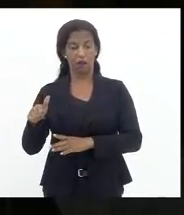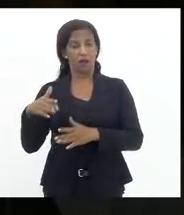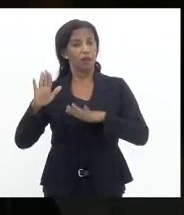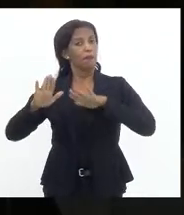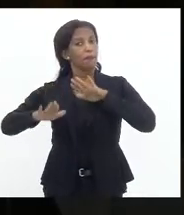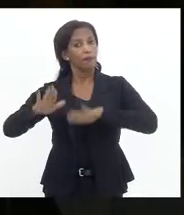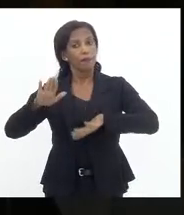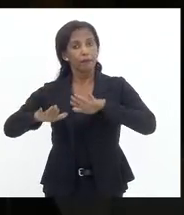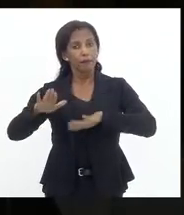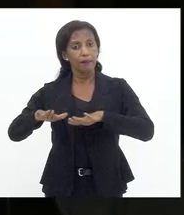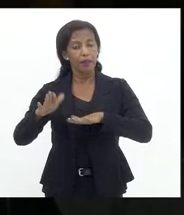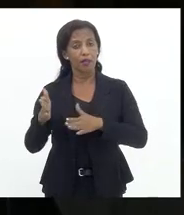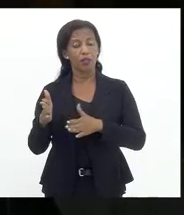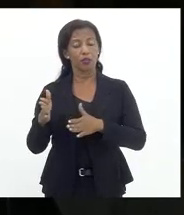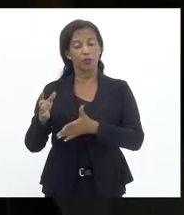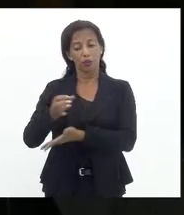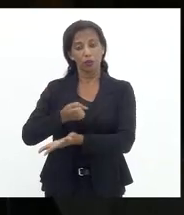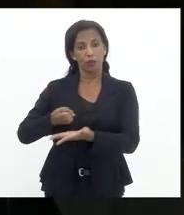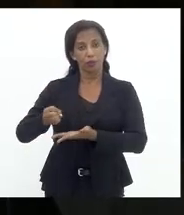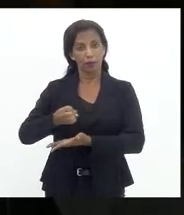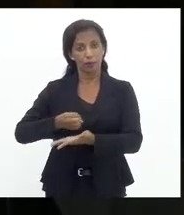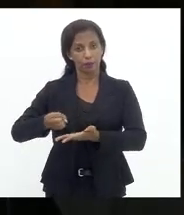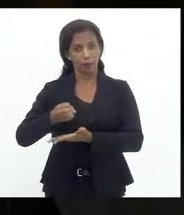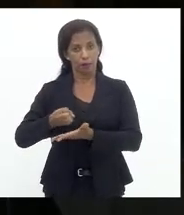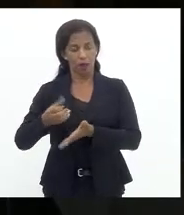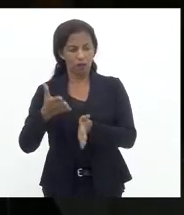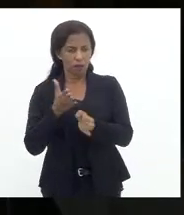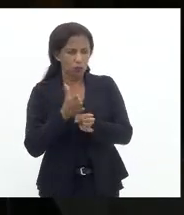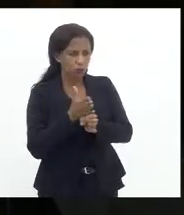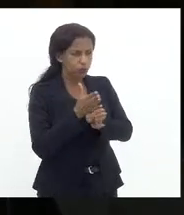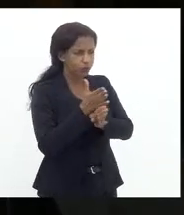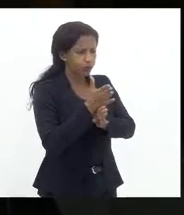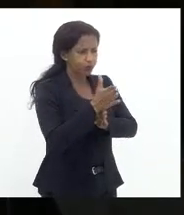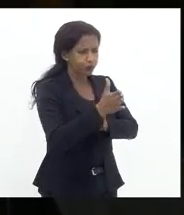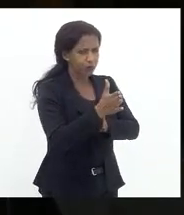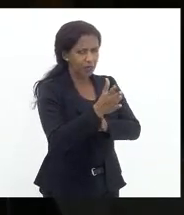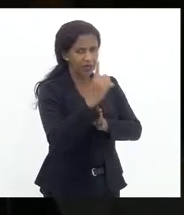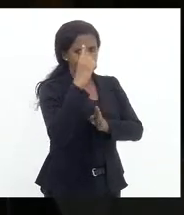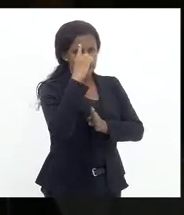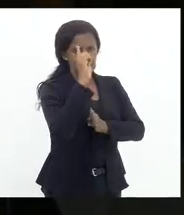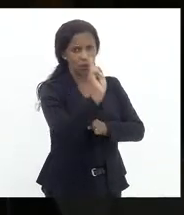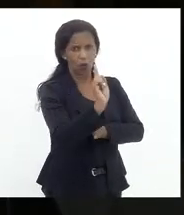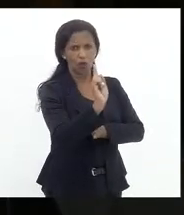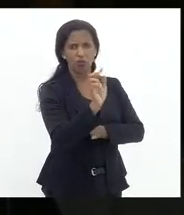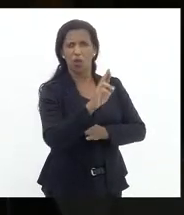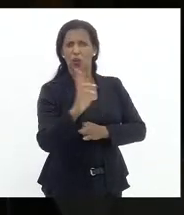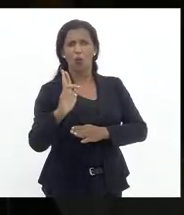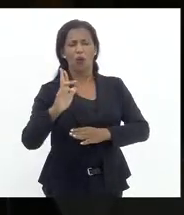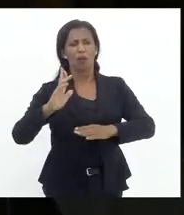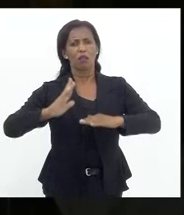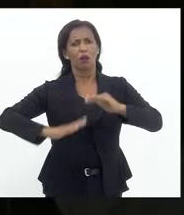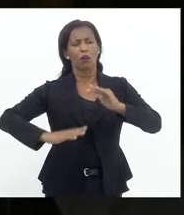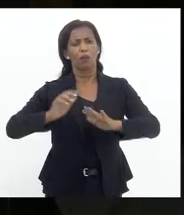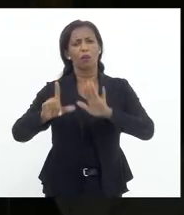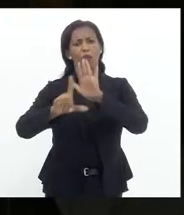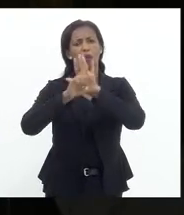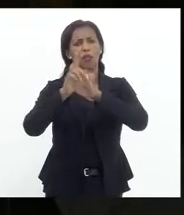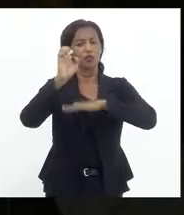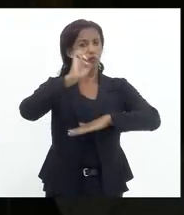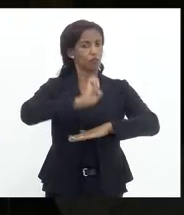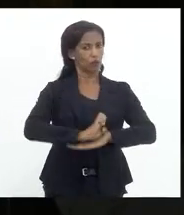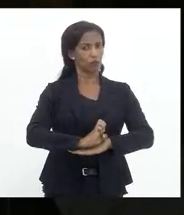que baseado no viés ideológico, não seria da competência de uma lei